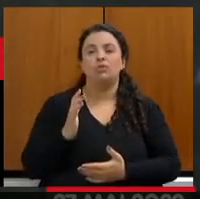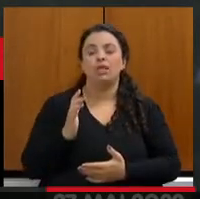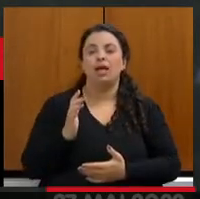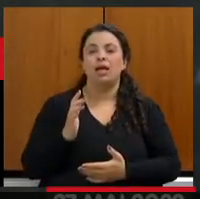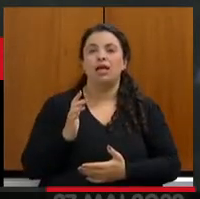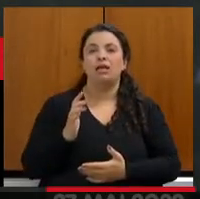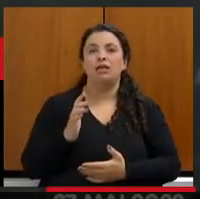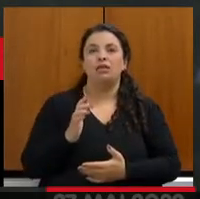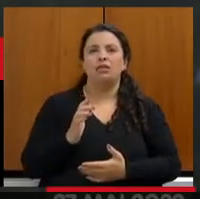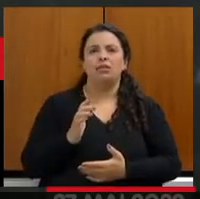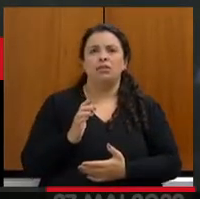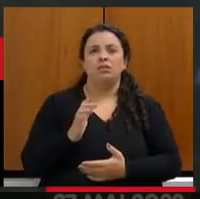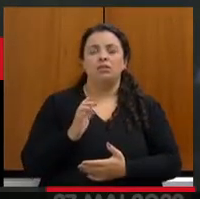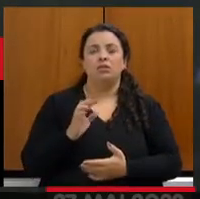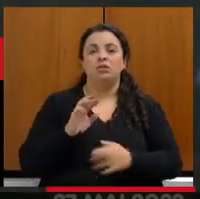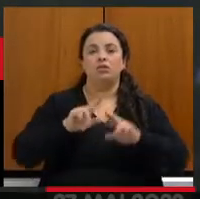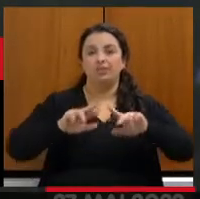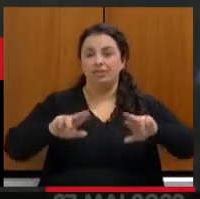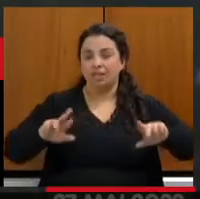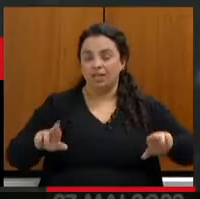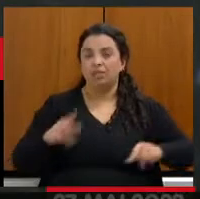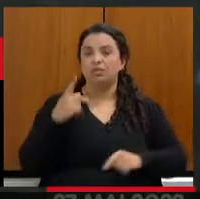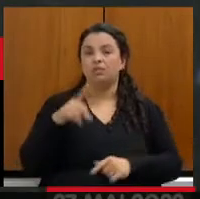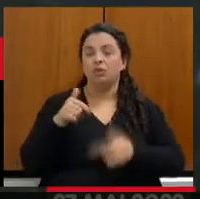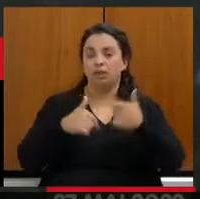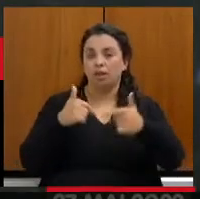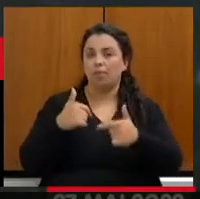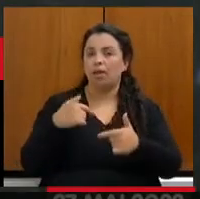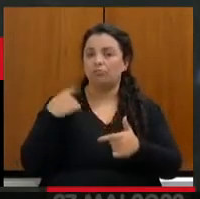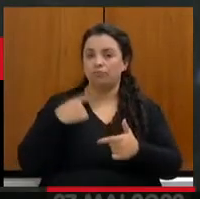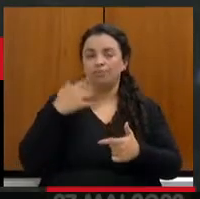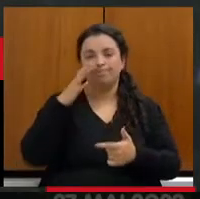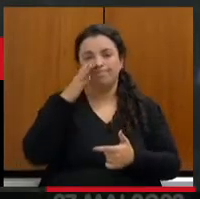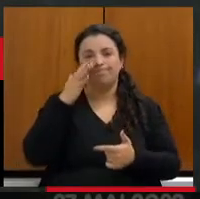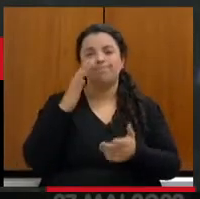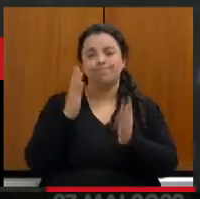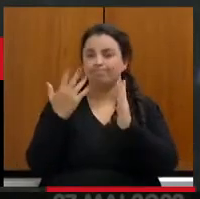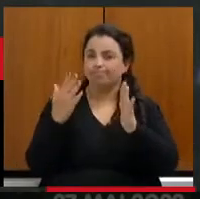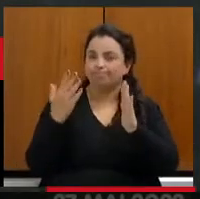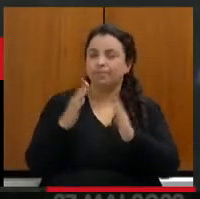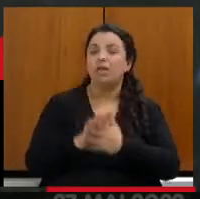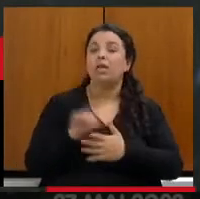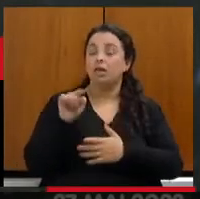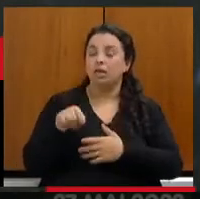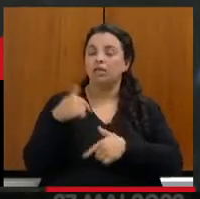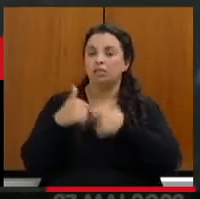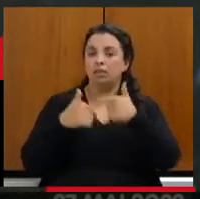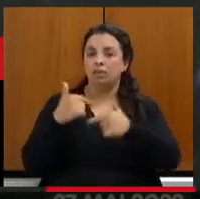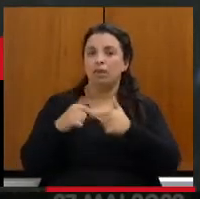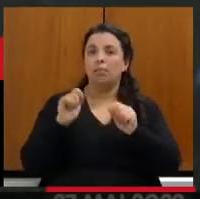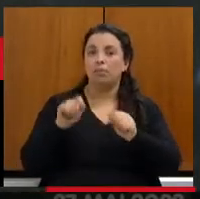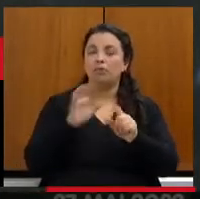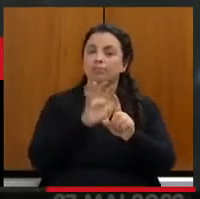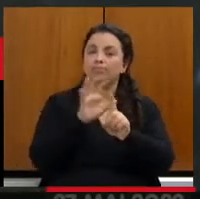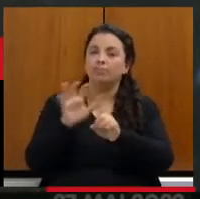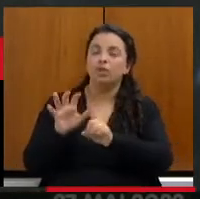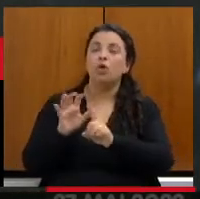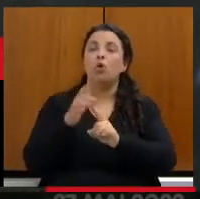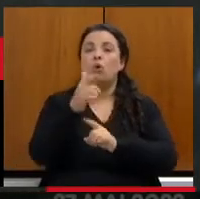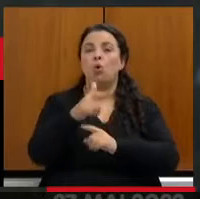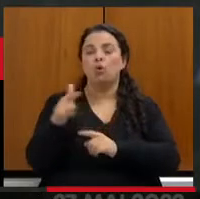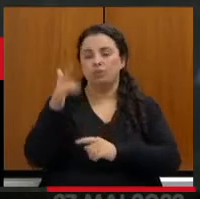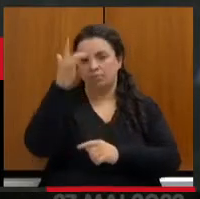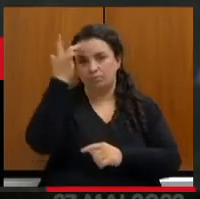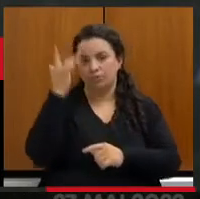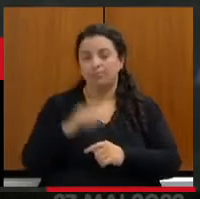admiramos muito o seu trabalho e que esse trabalho possa se multiplicar na vida de todas as mulheres que estão aqui até mesmo porque as nossas lutas elas são